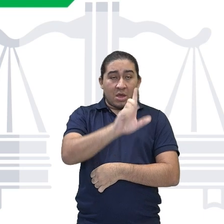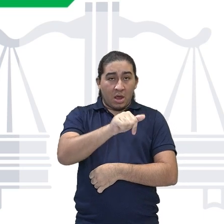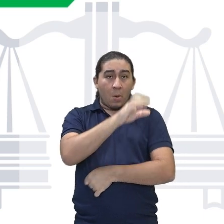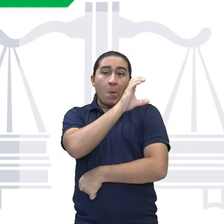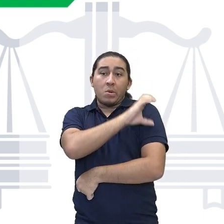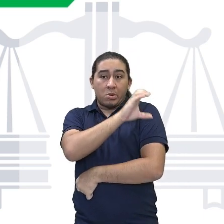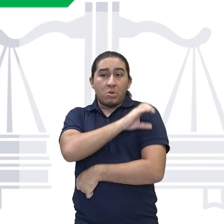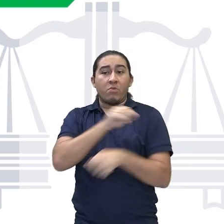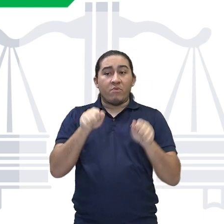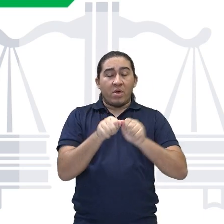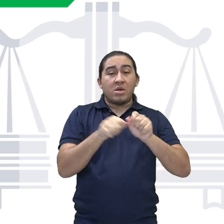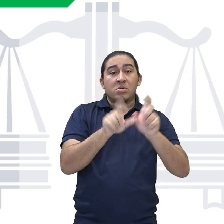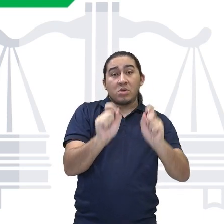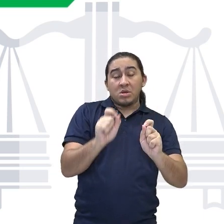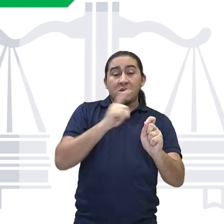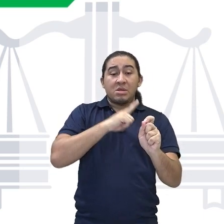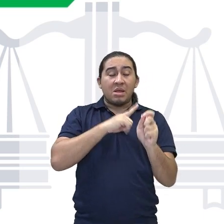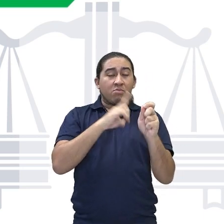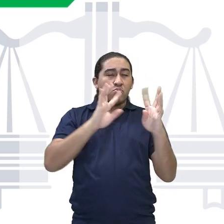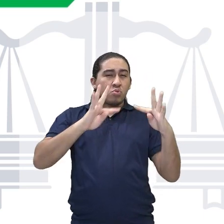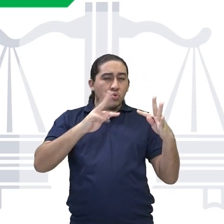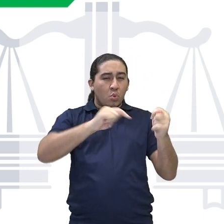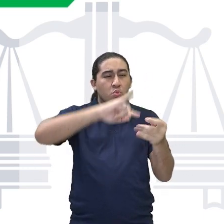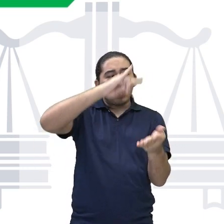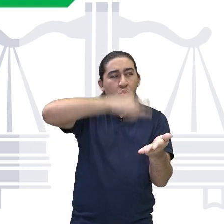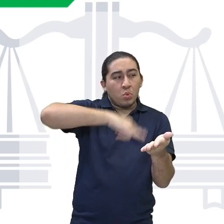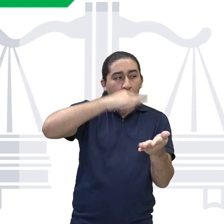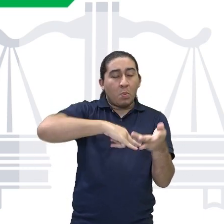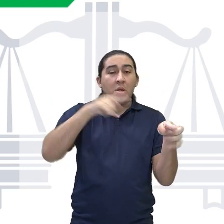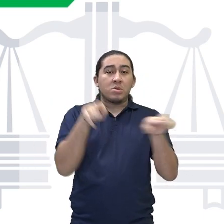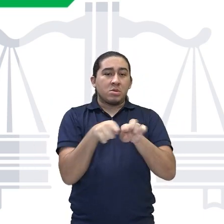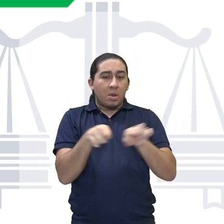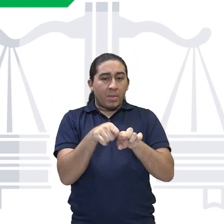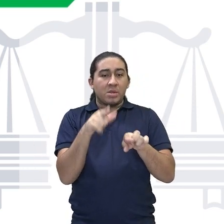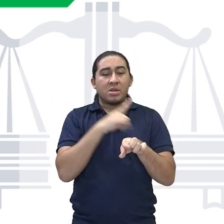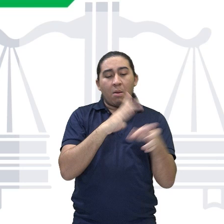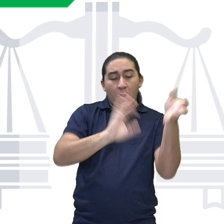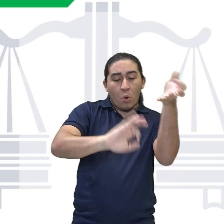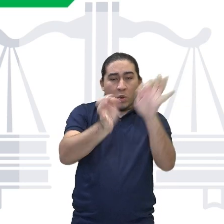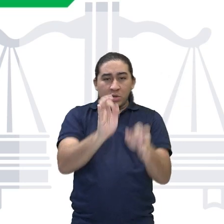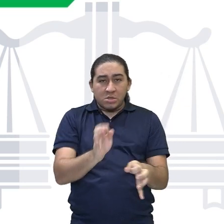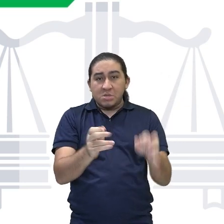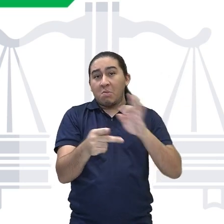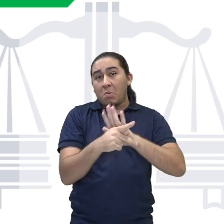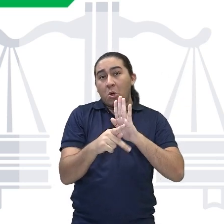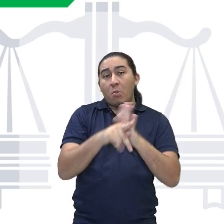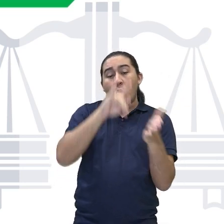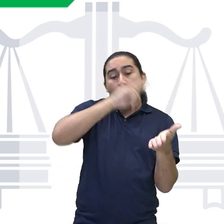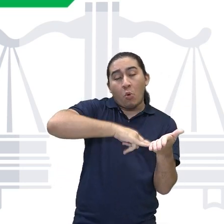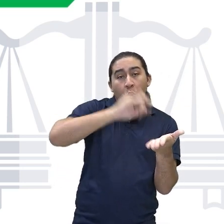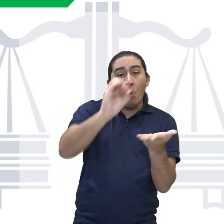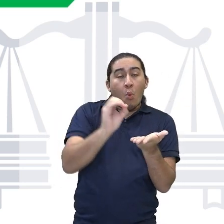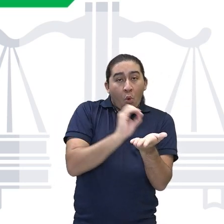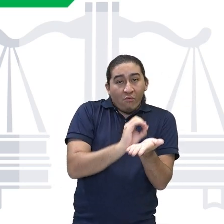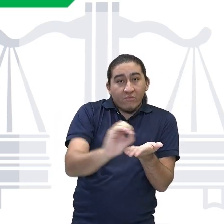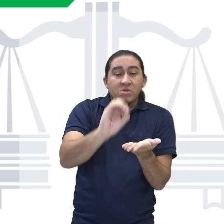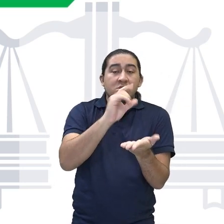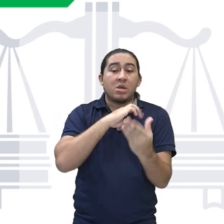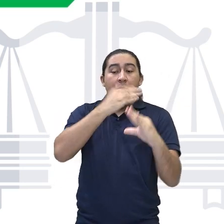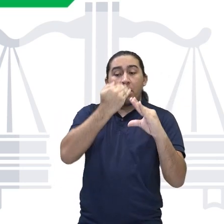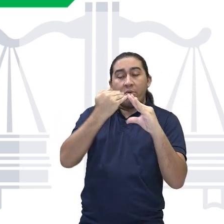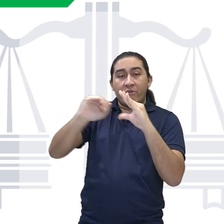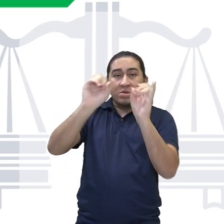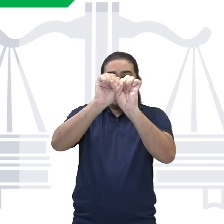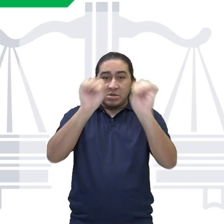que faz, enfim, a reunião de todos os documentos, elabora o ofício e manda via CIGED.